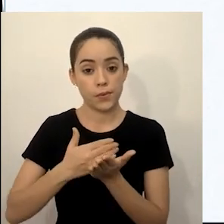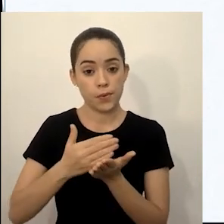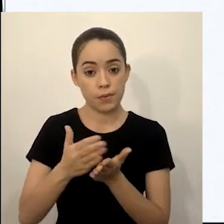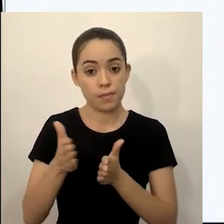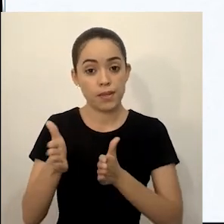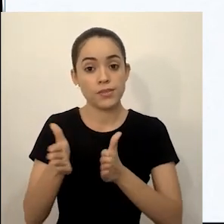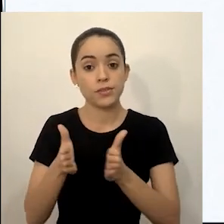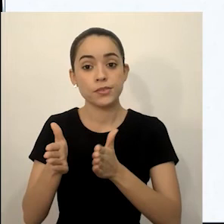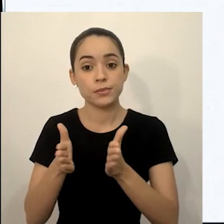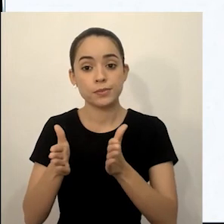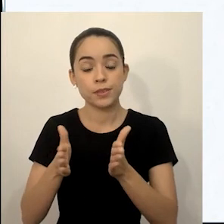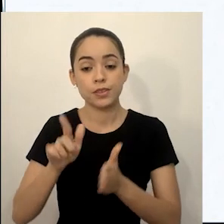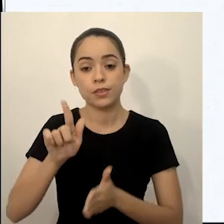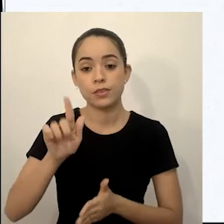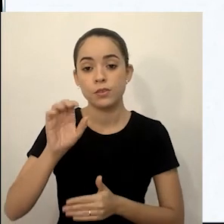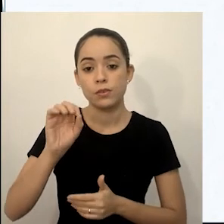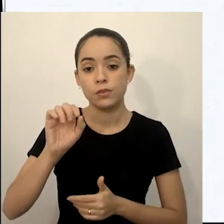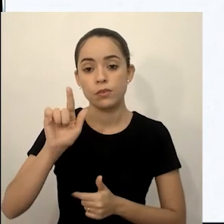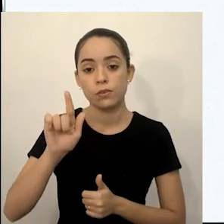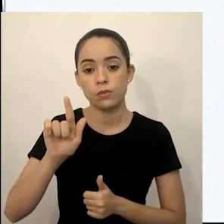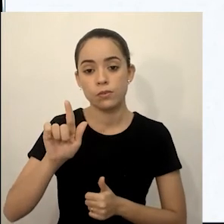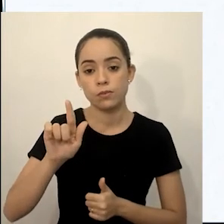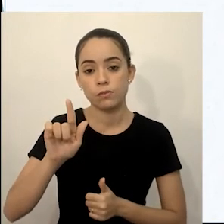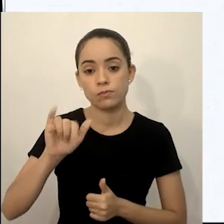Inicia-se a fase de